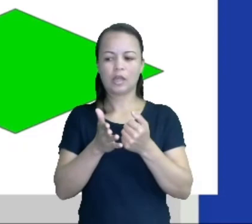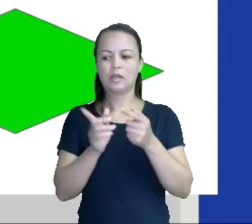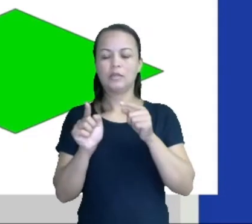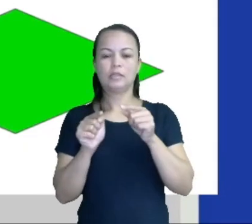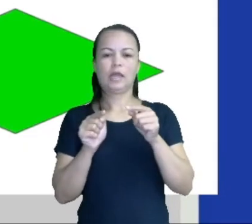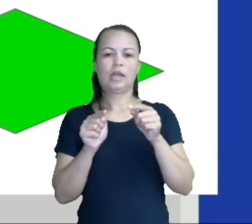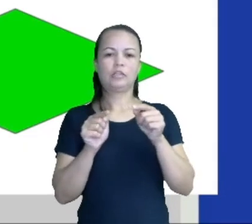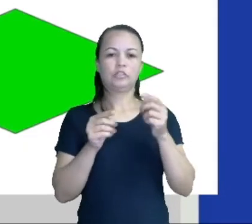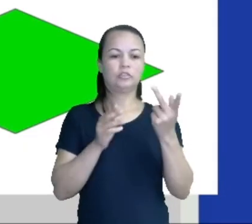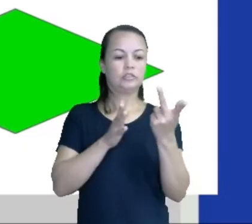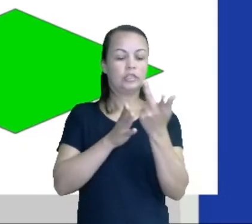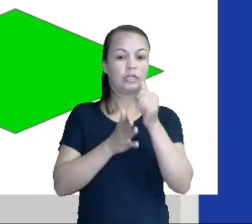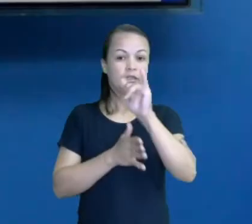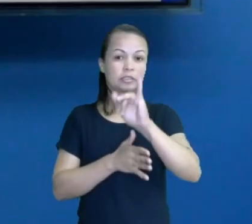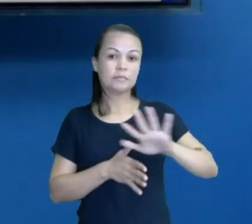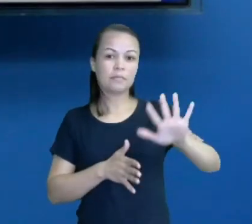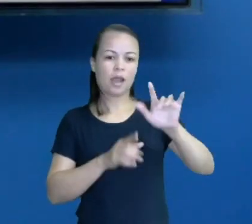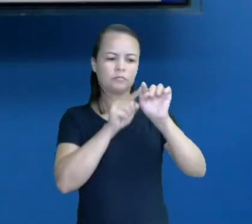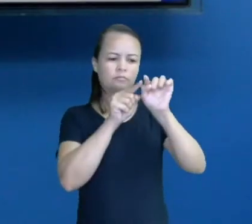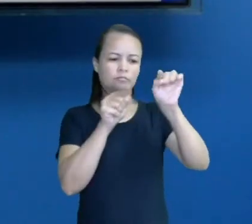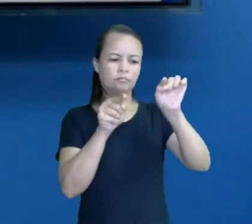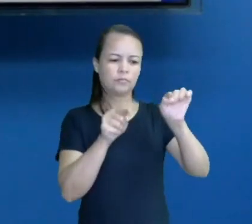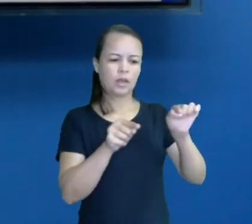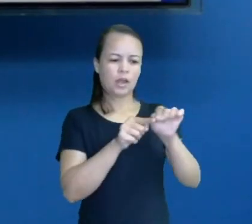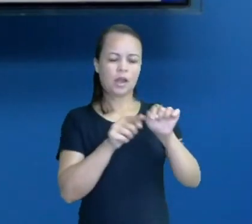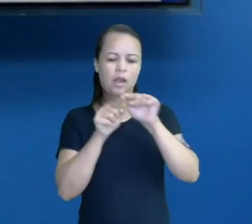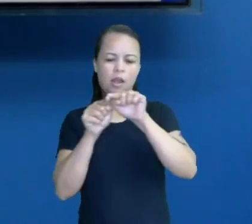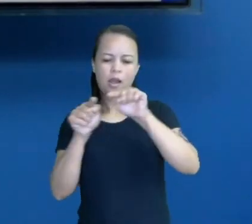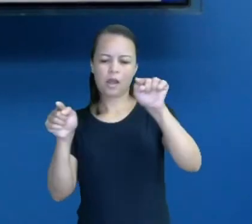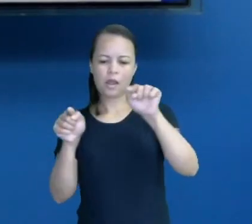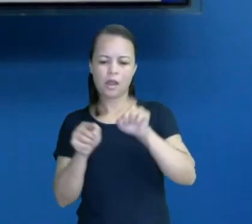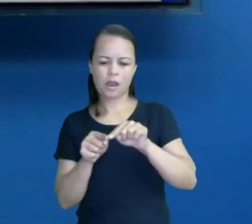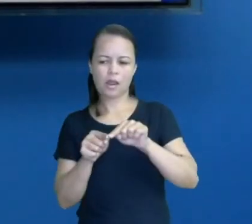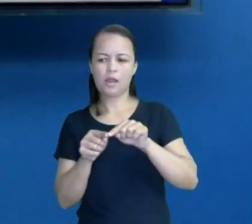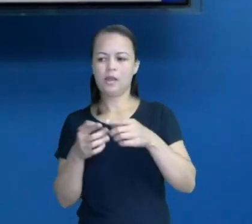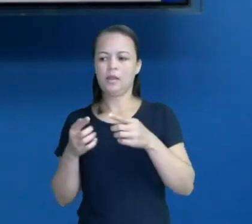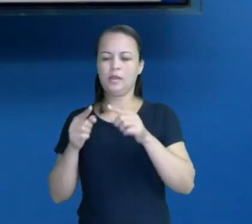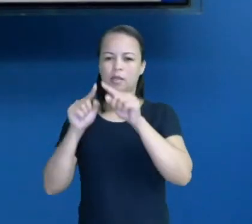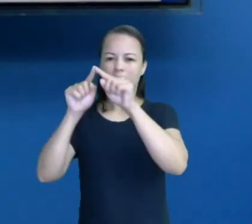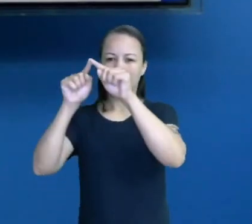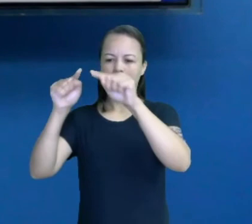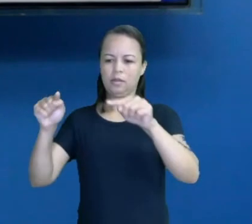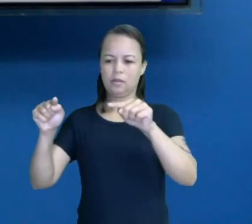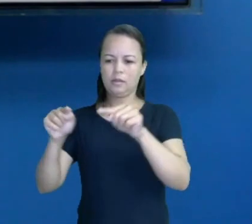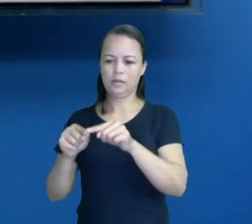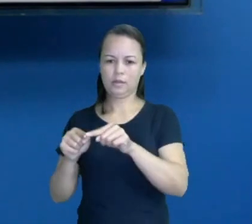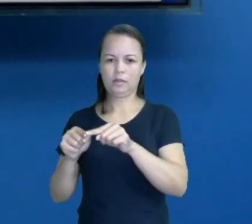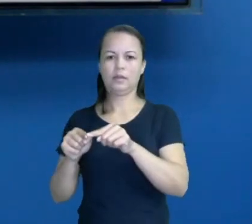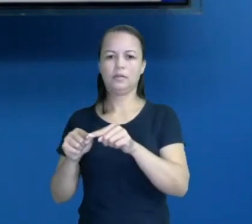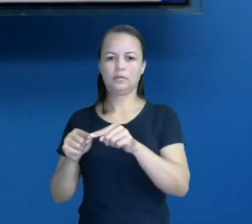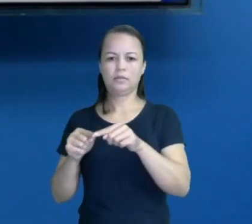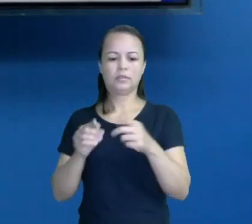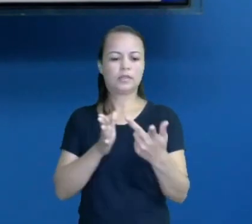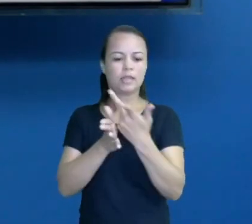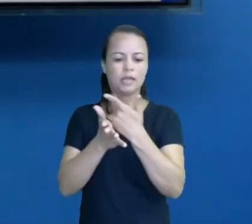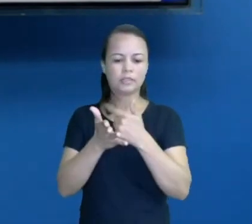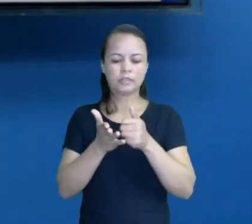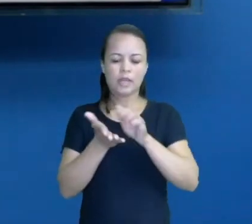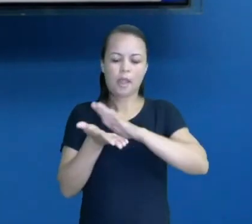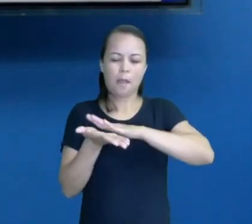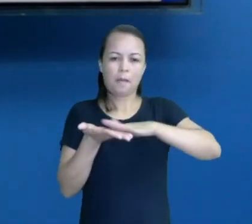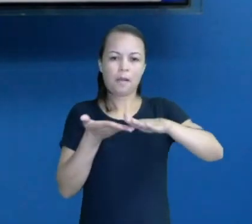figuras, certo? Desenha na malha, na folha quadriculada, e você